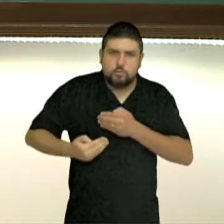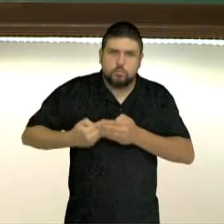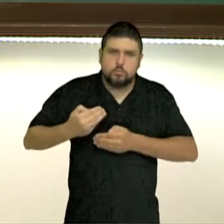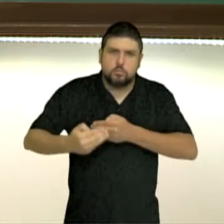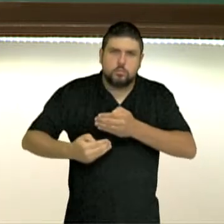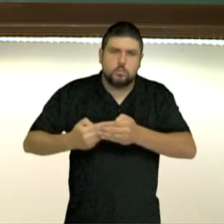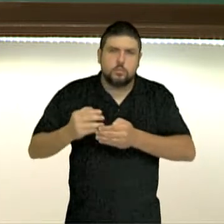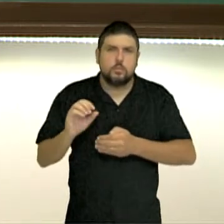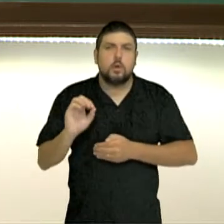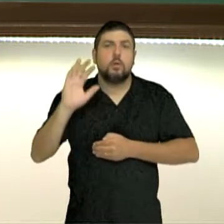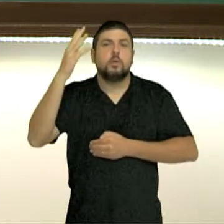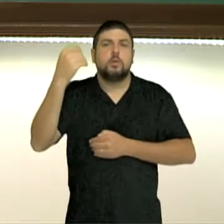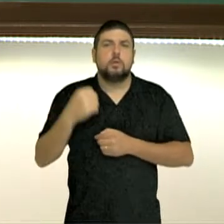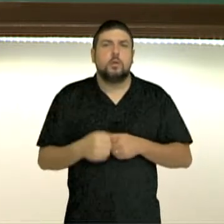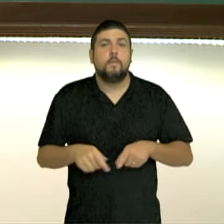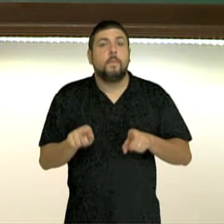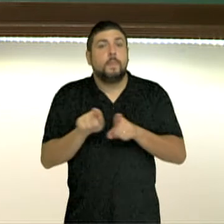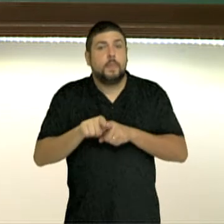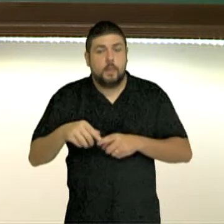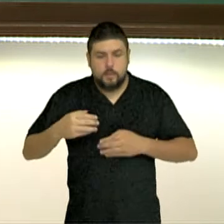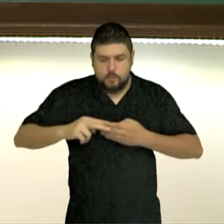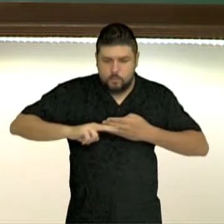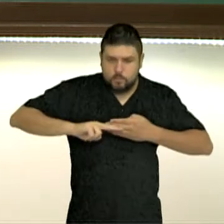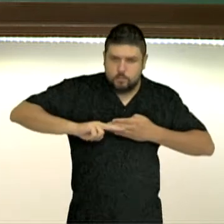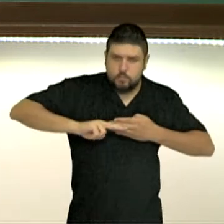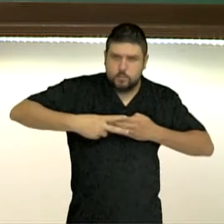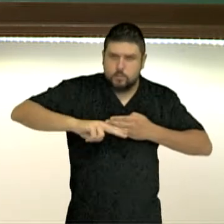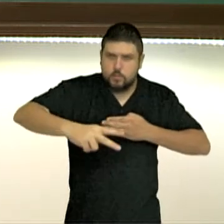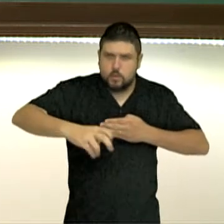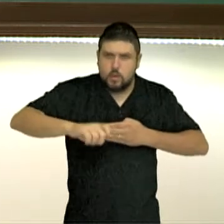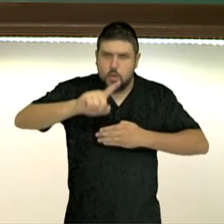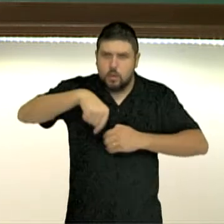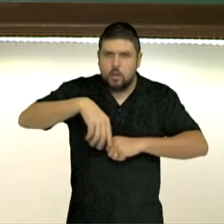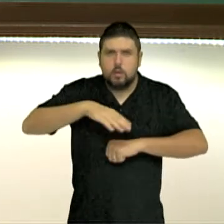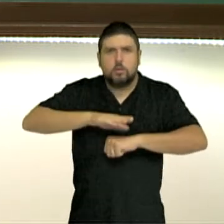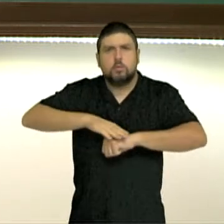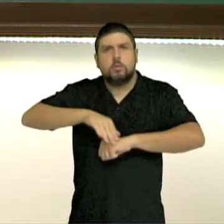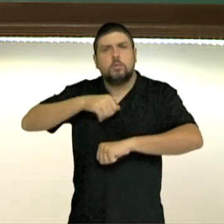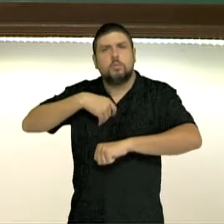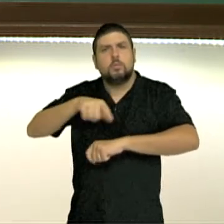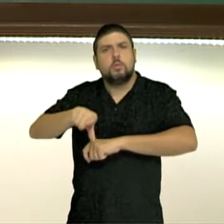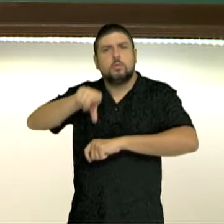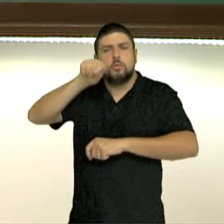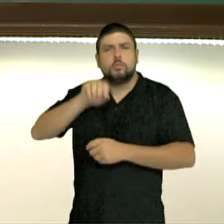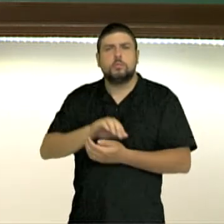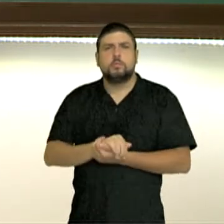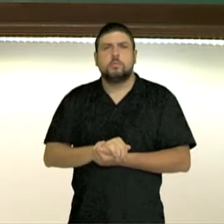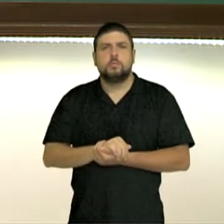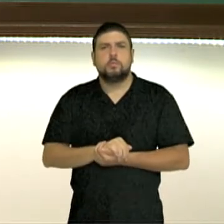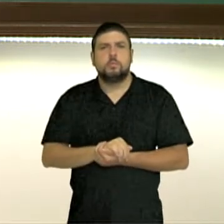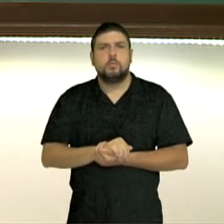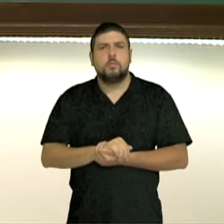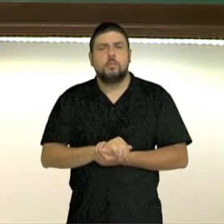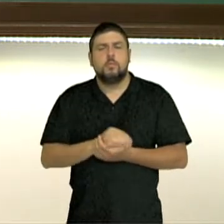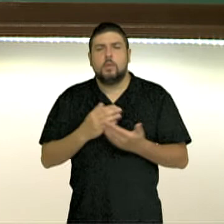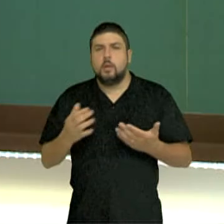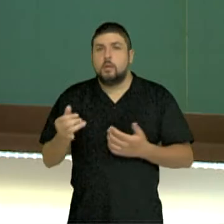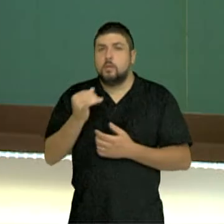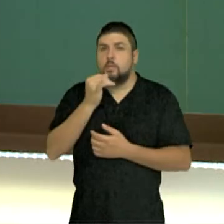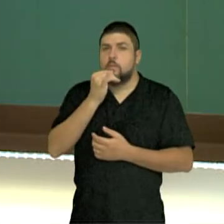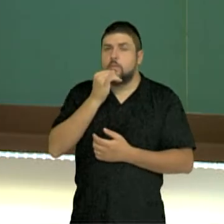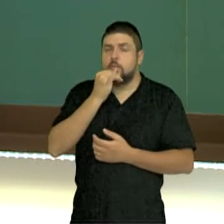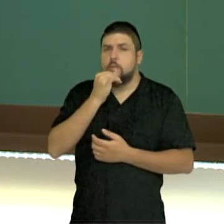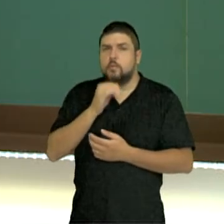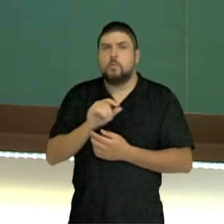E as consequências dessa vida são frutos das nossas próprias escolhas. E essa noção, por exemplo, ela aparece